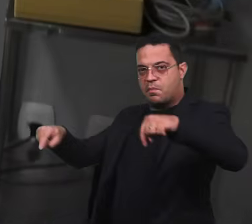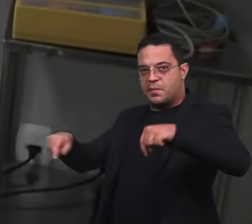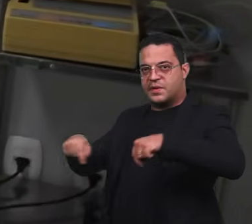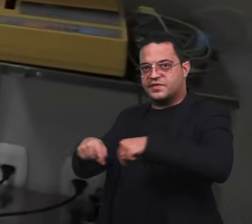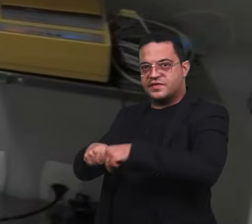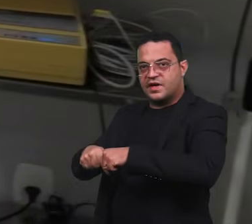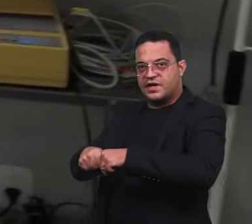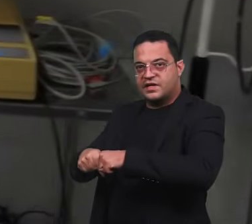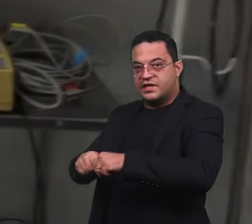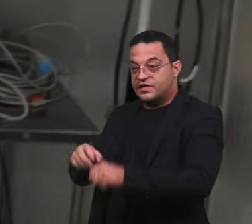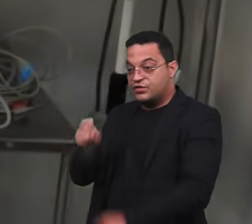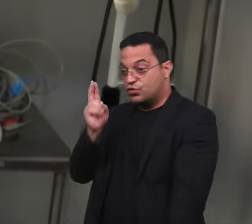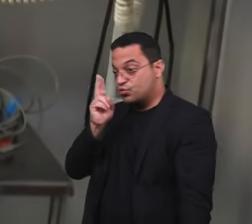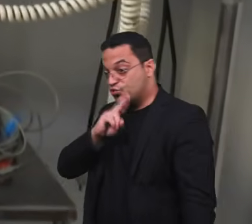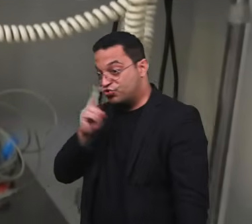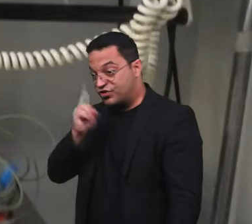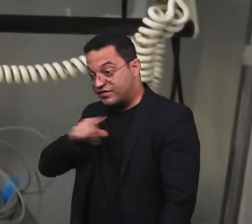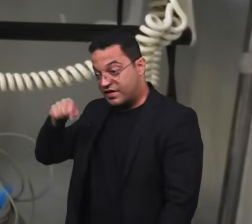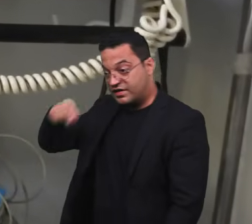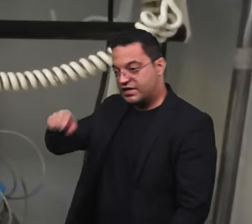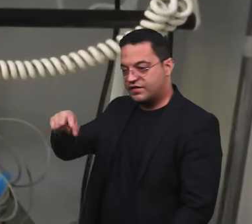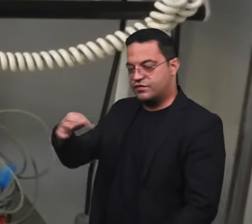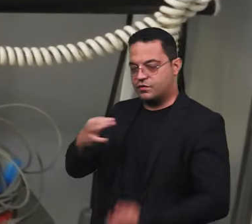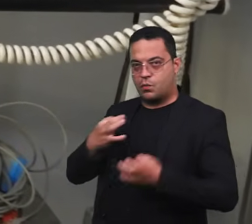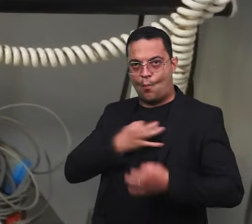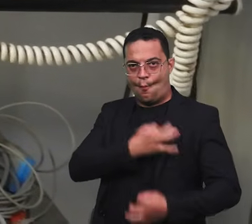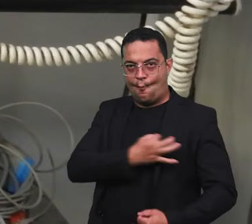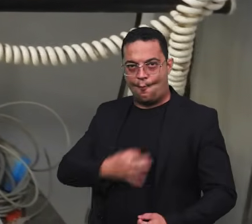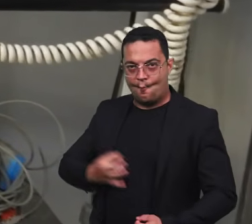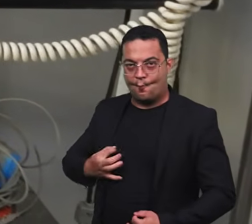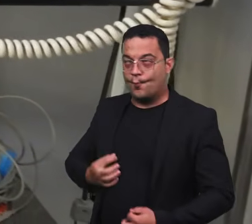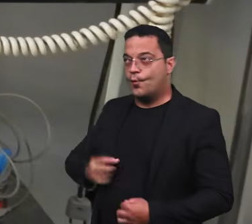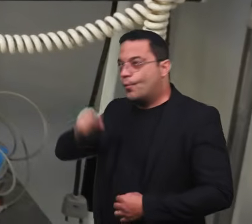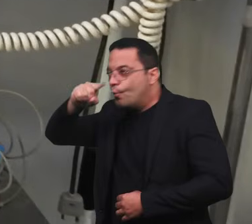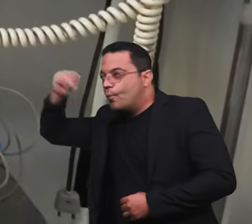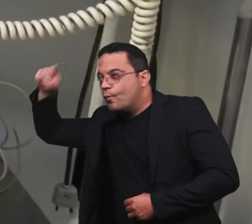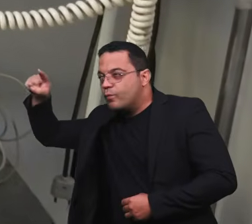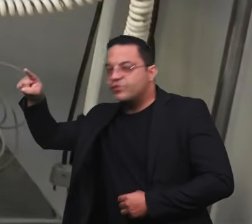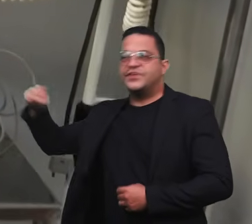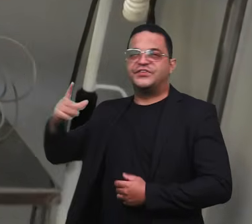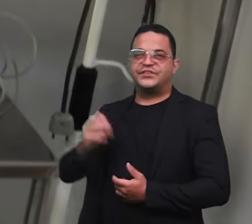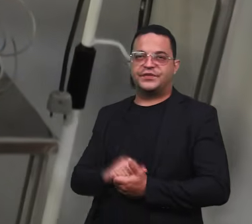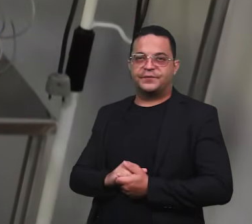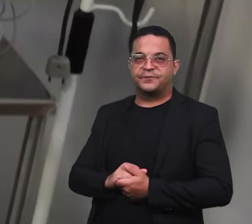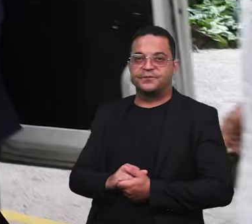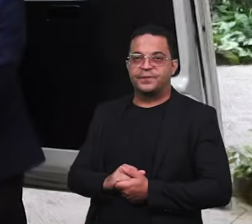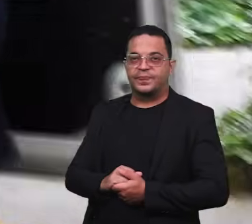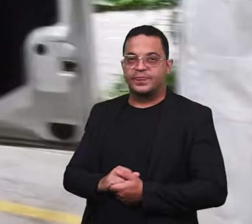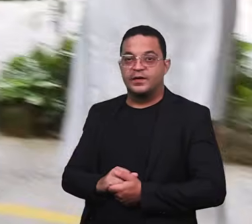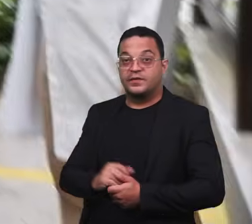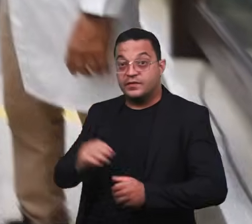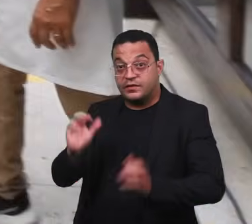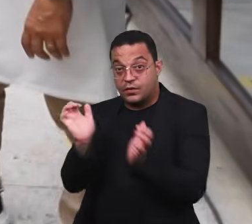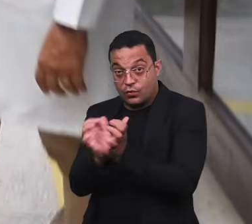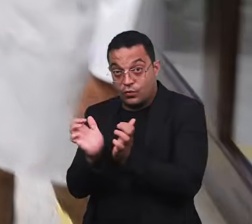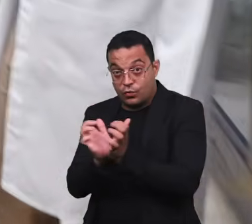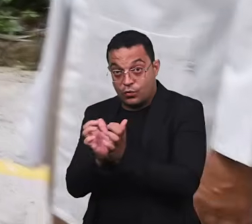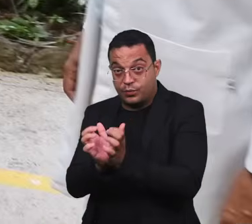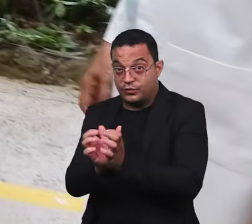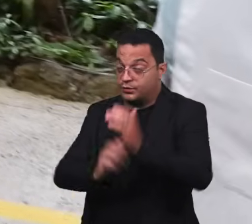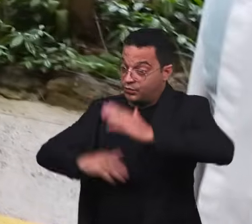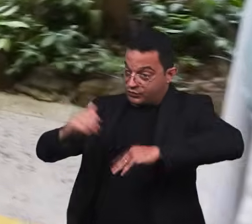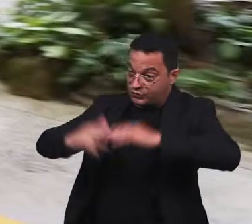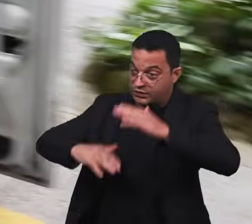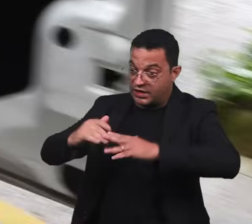de emergência em que nós monitoramos, estabilizamos o paciente. Temos uma unidade móvel aqui, né,